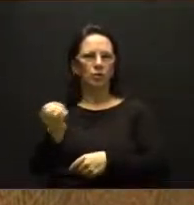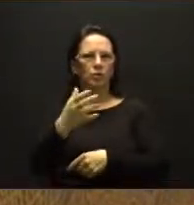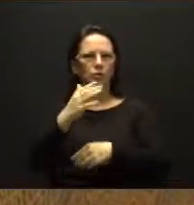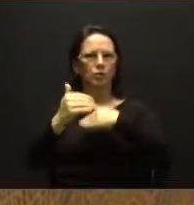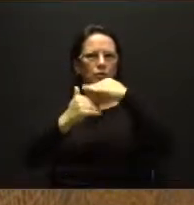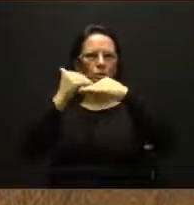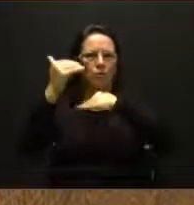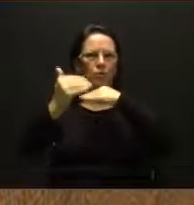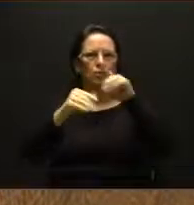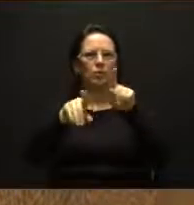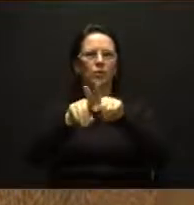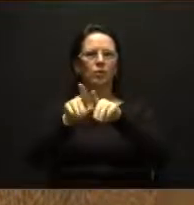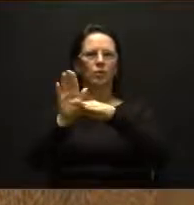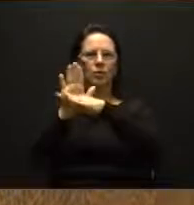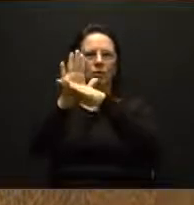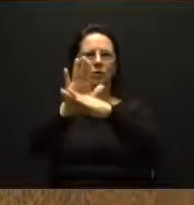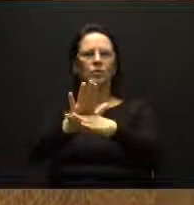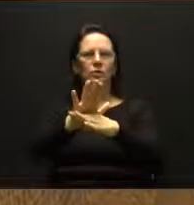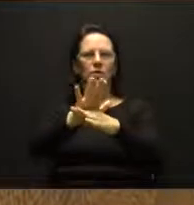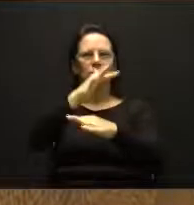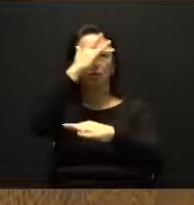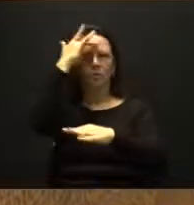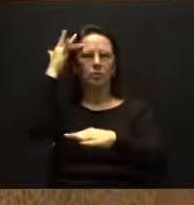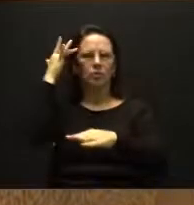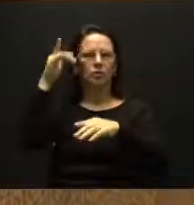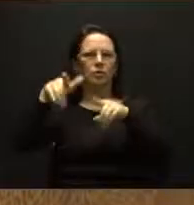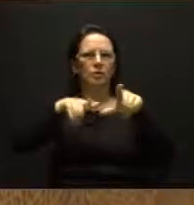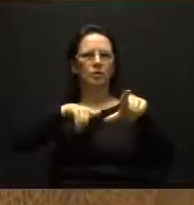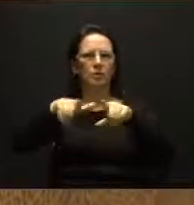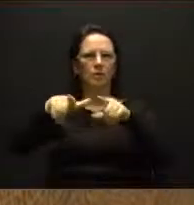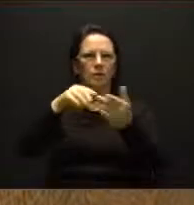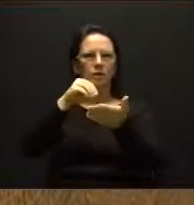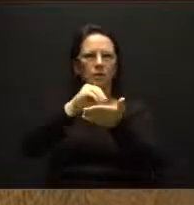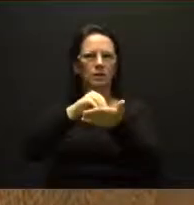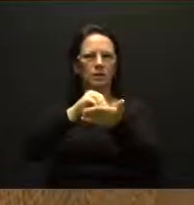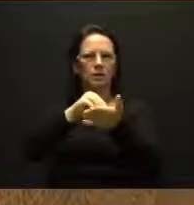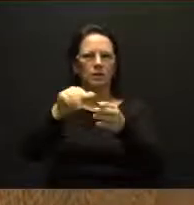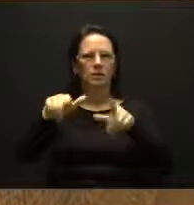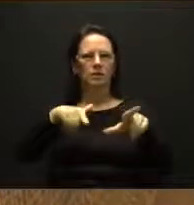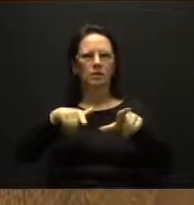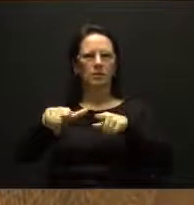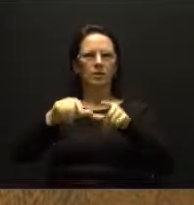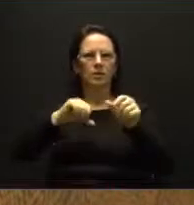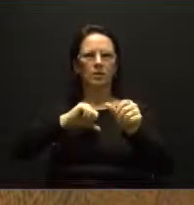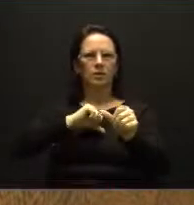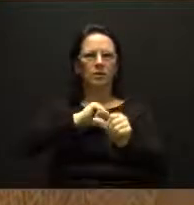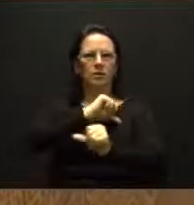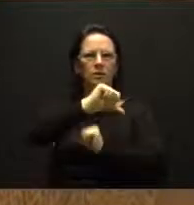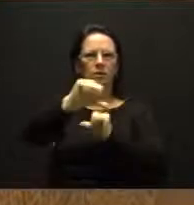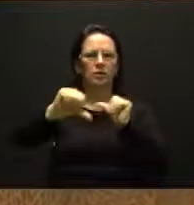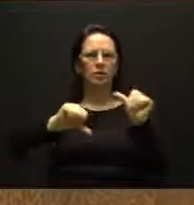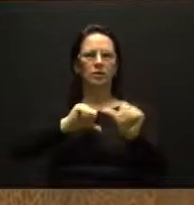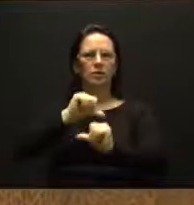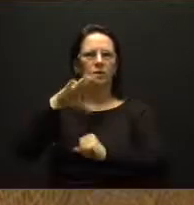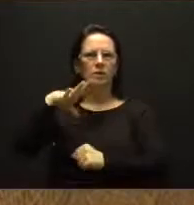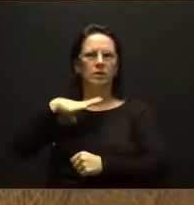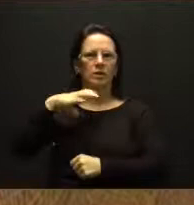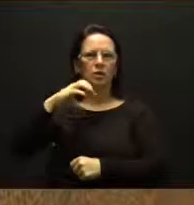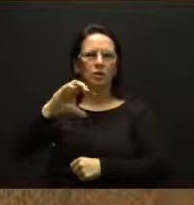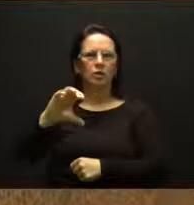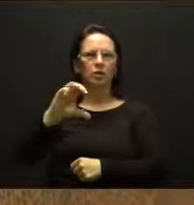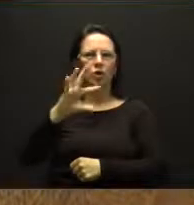auxílio emergencial aos trabalhadores desempregados transformação de cubatão instância